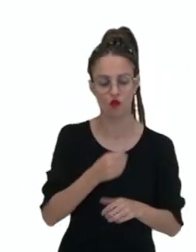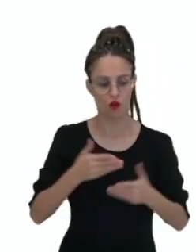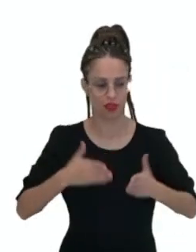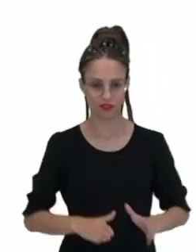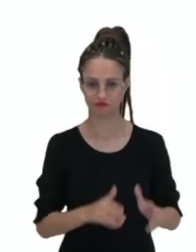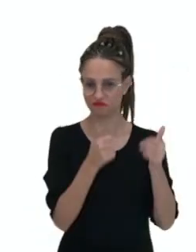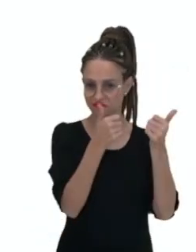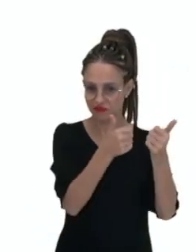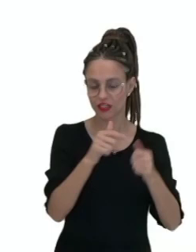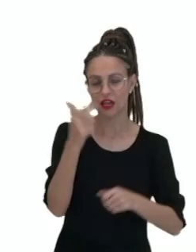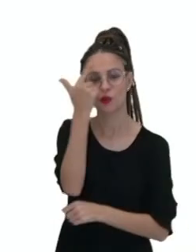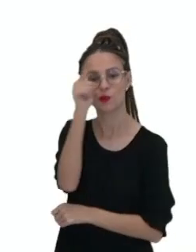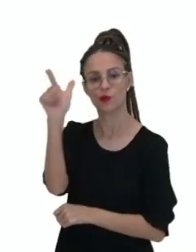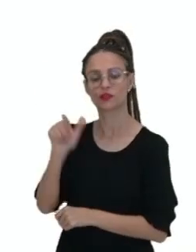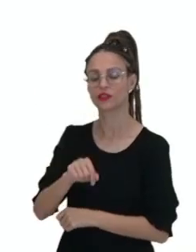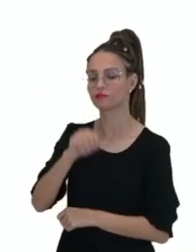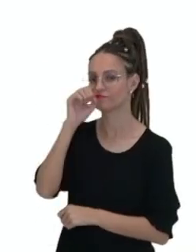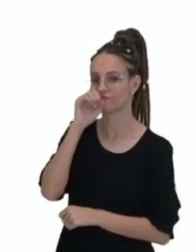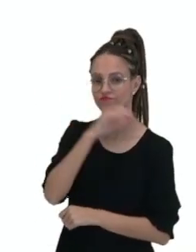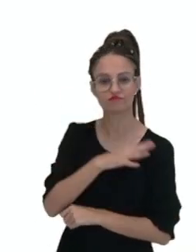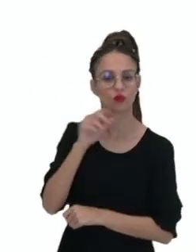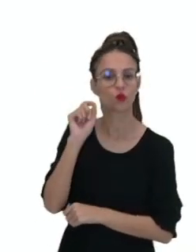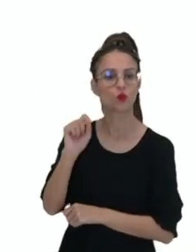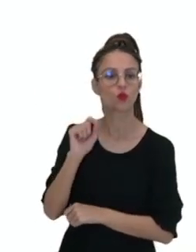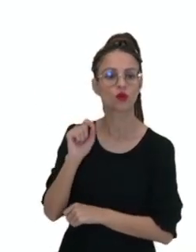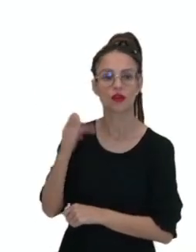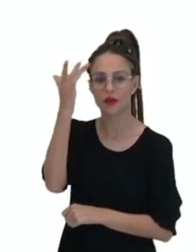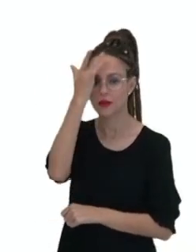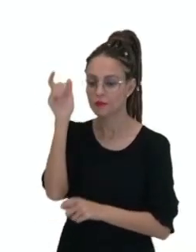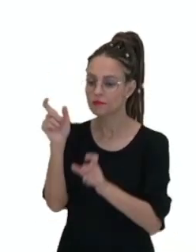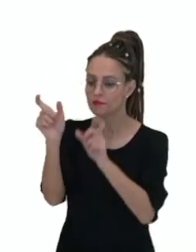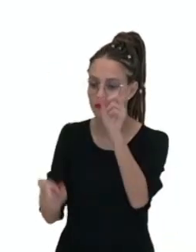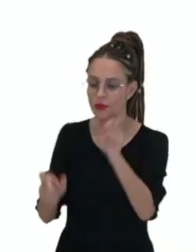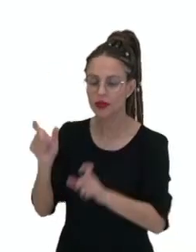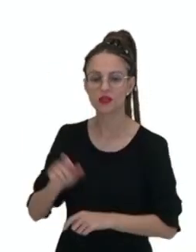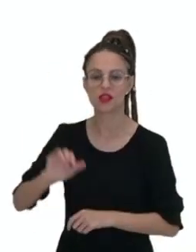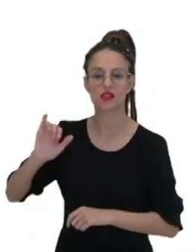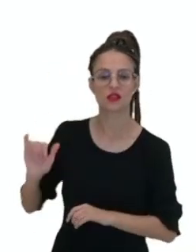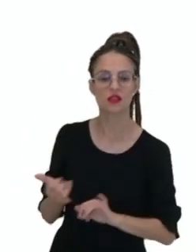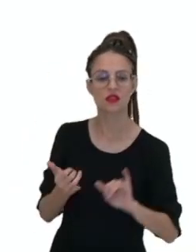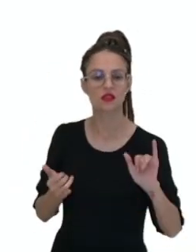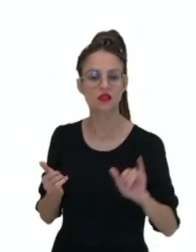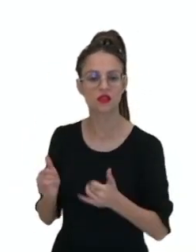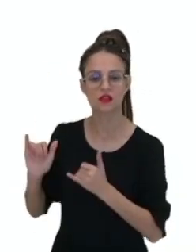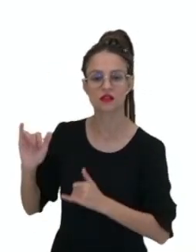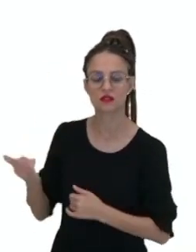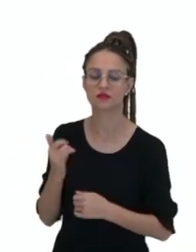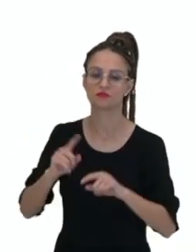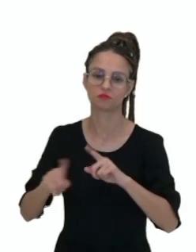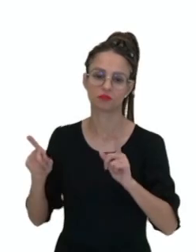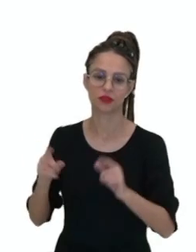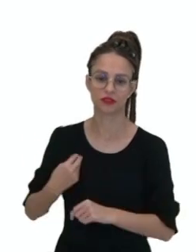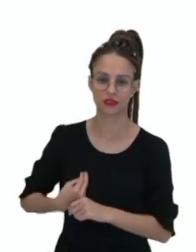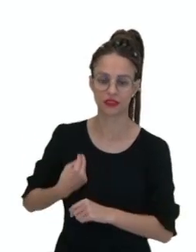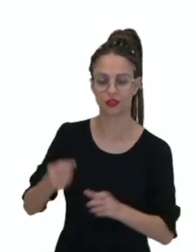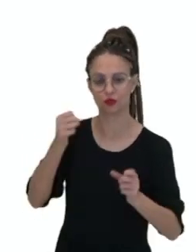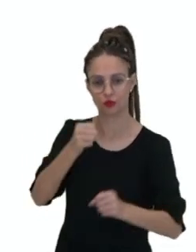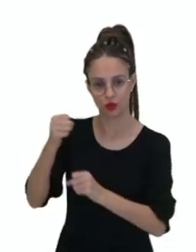bem-nascido, e a outra absurda, que é composta por pessoas oportunistas, mas que estão instauradas no